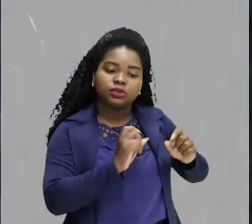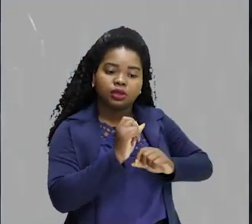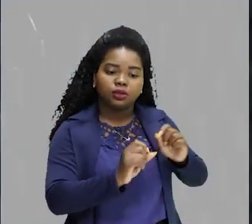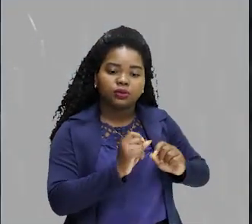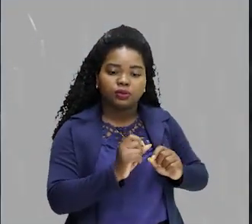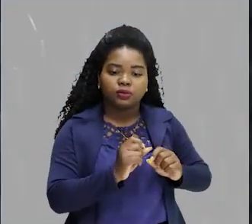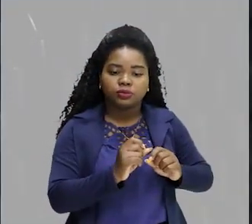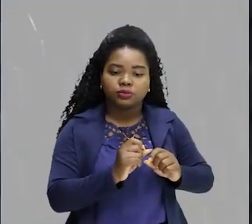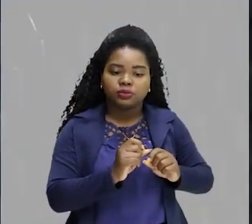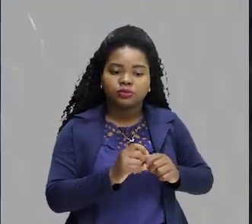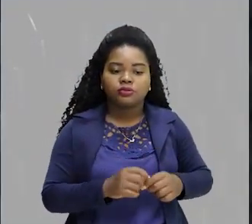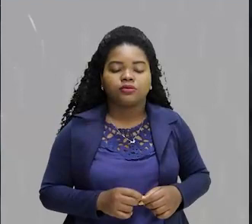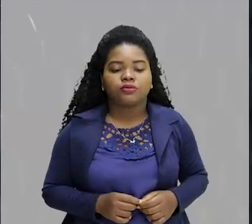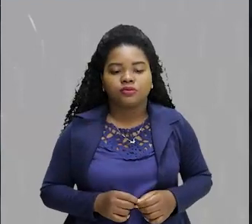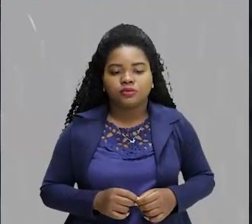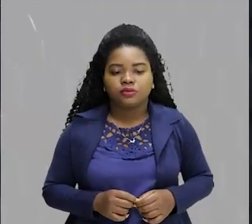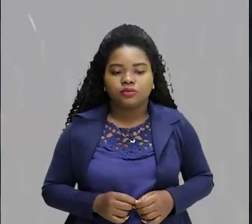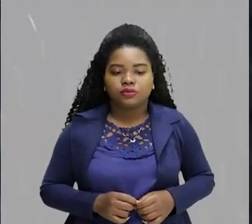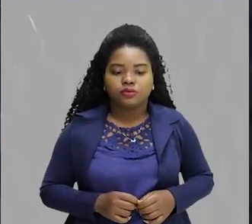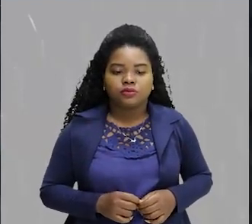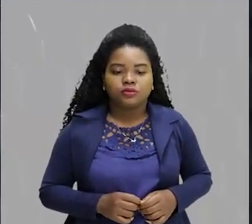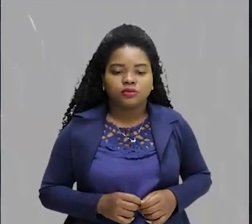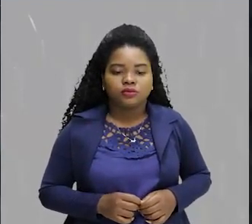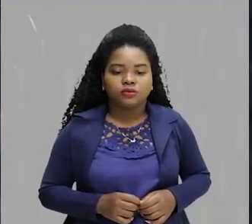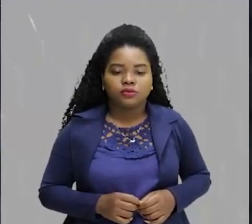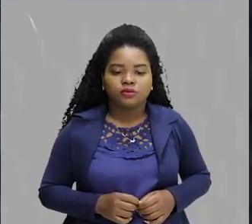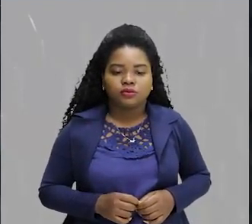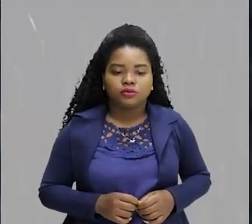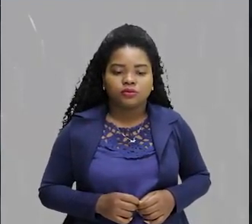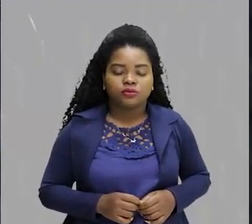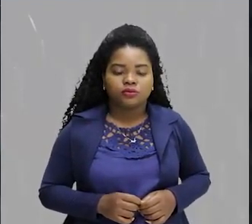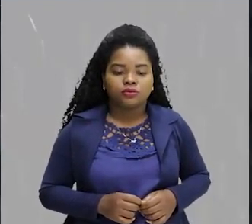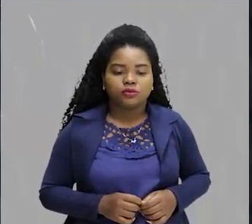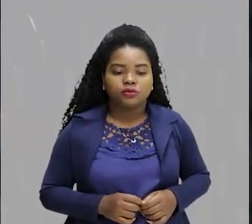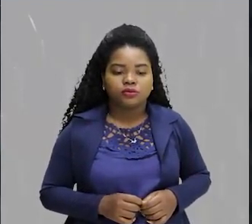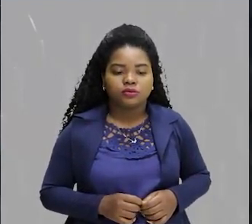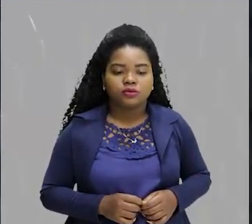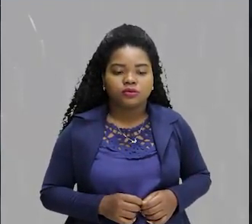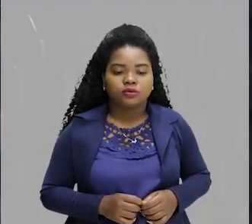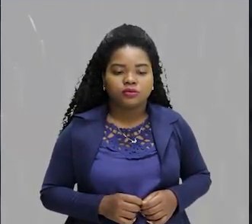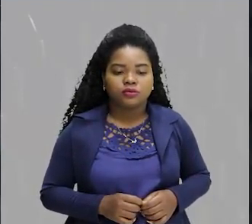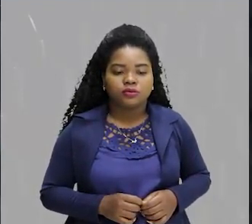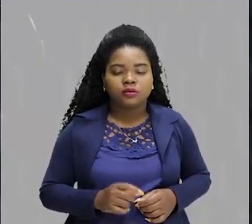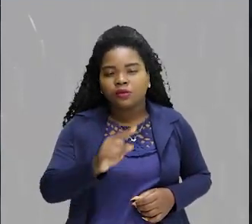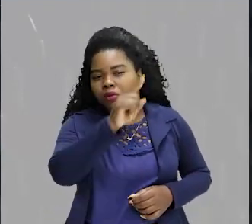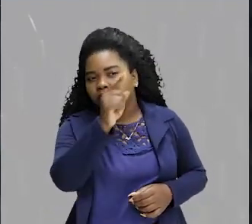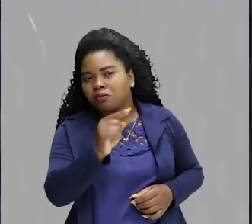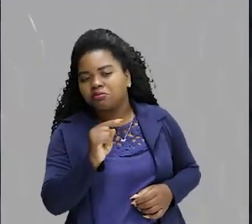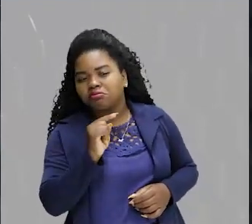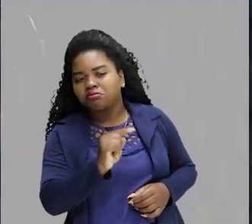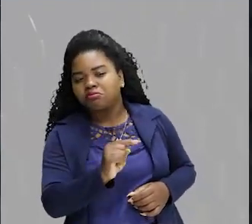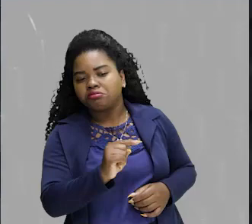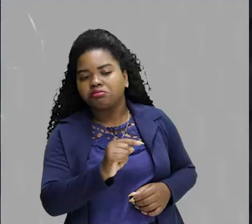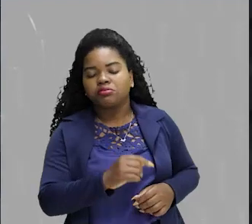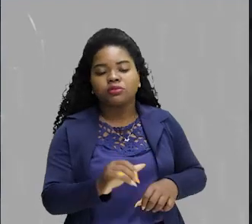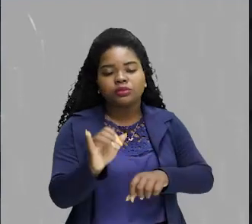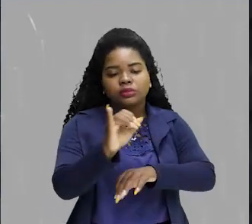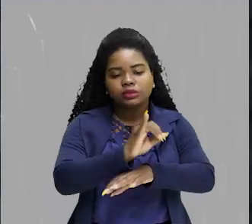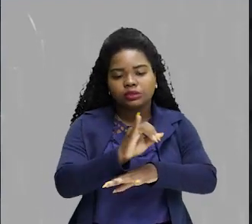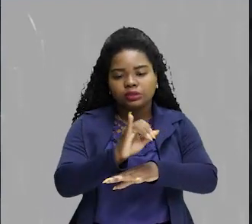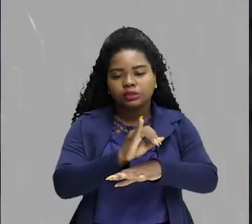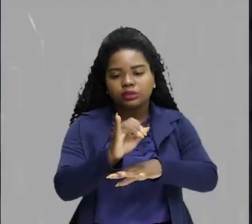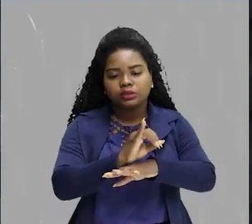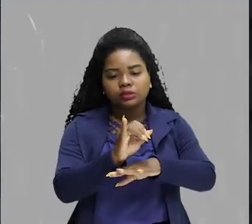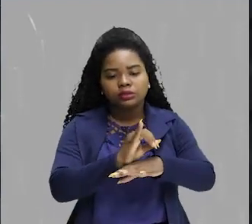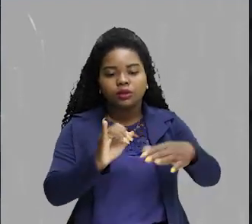sentença Generation Y grew up with technology, fazendo um questionamento informal. Grew